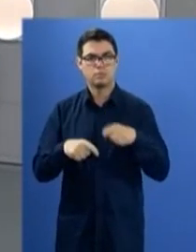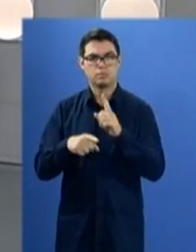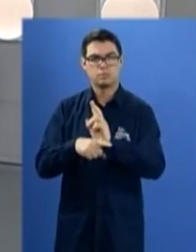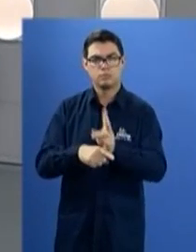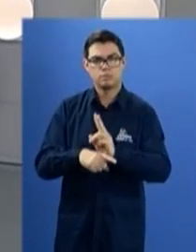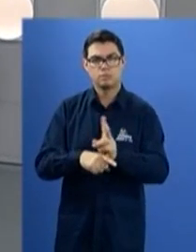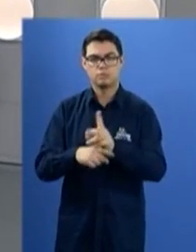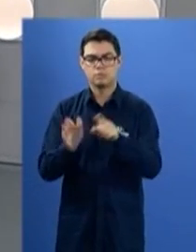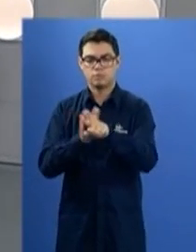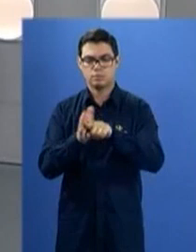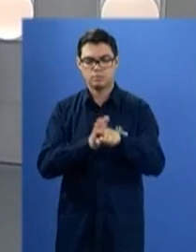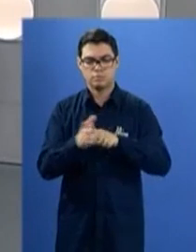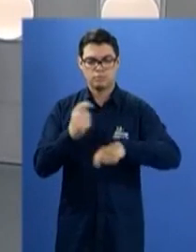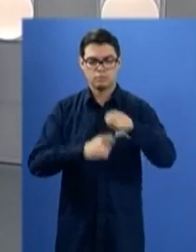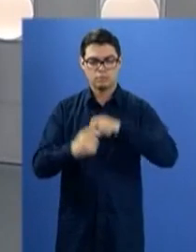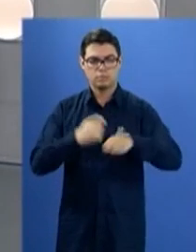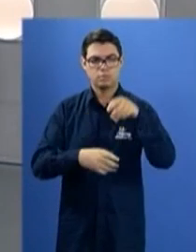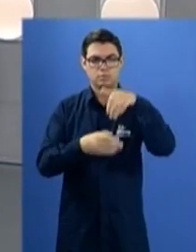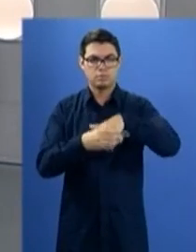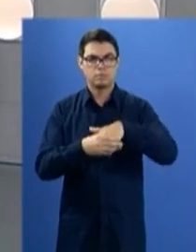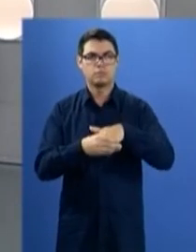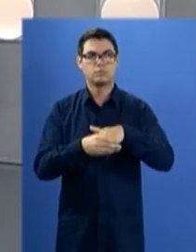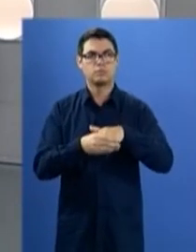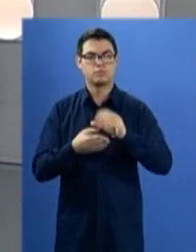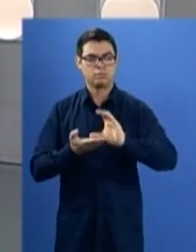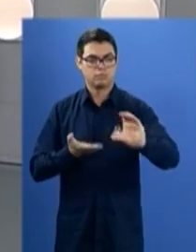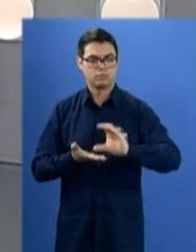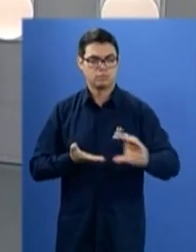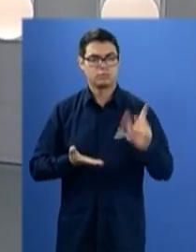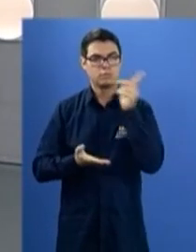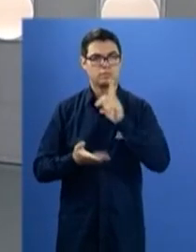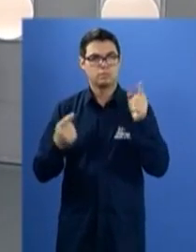análise econômica de um investimento produtivo.